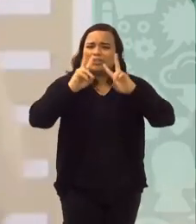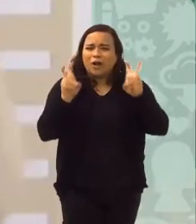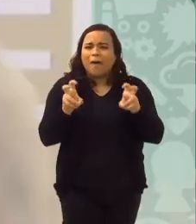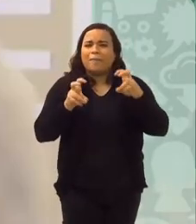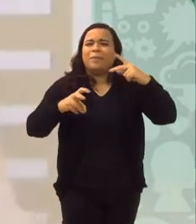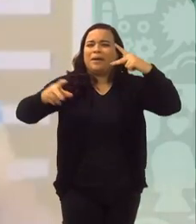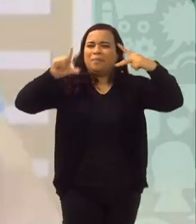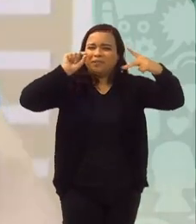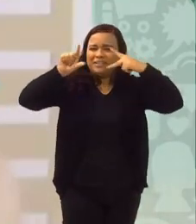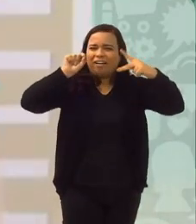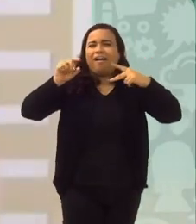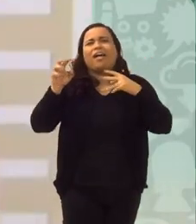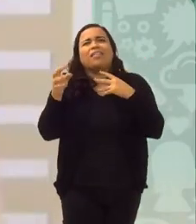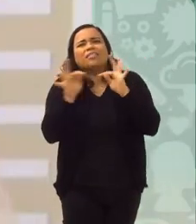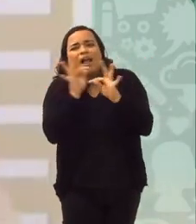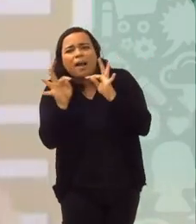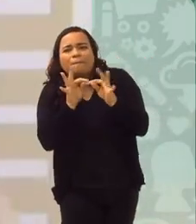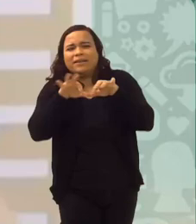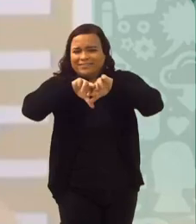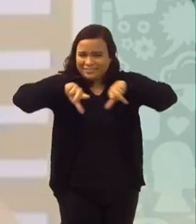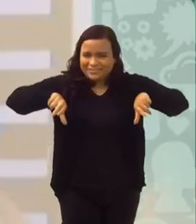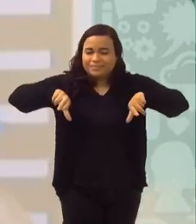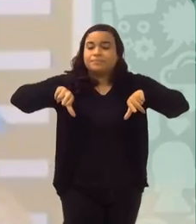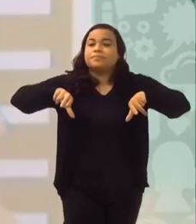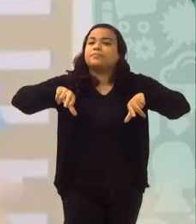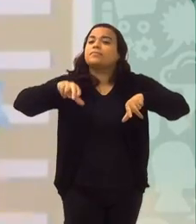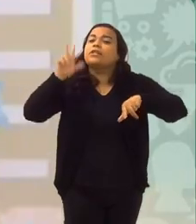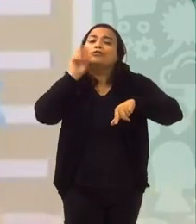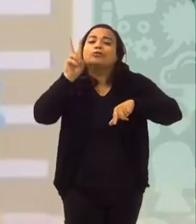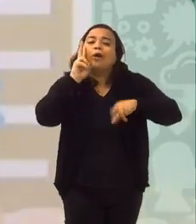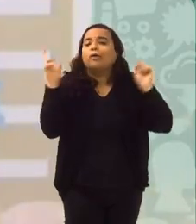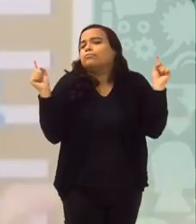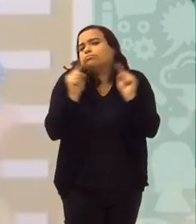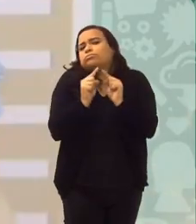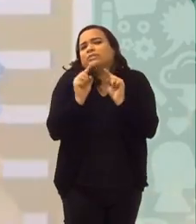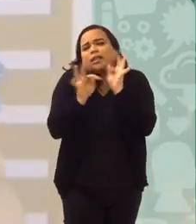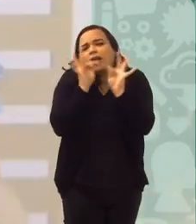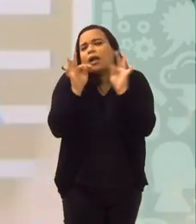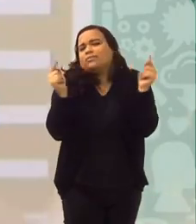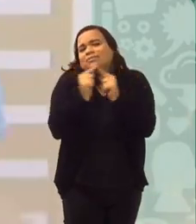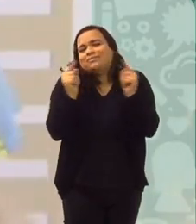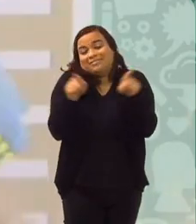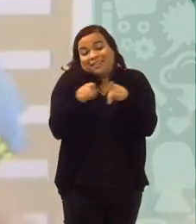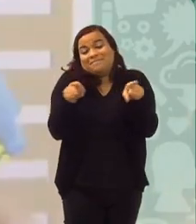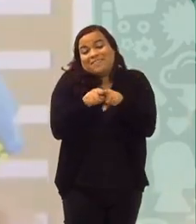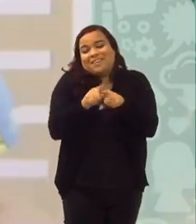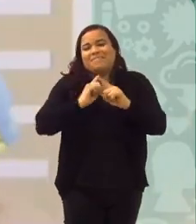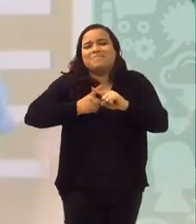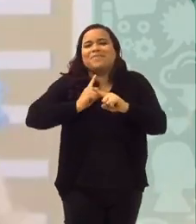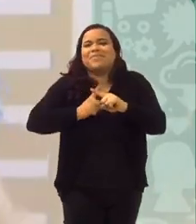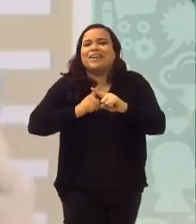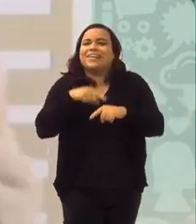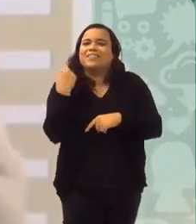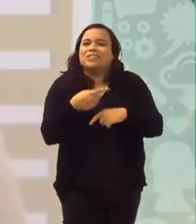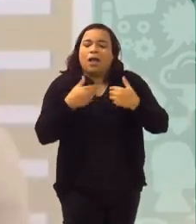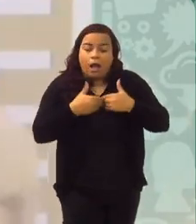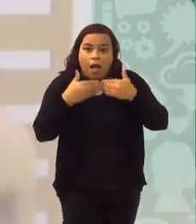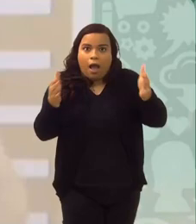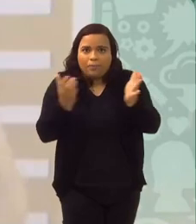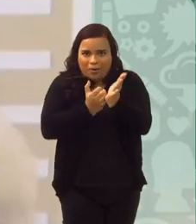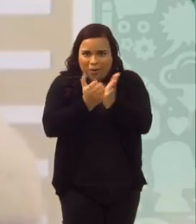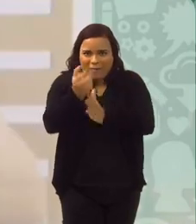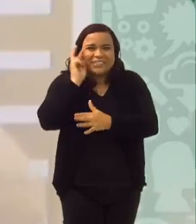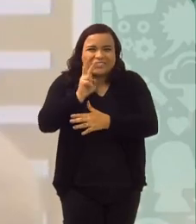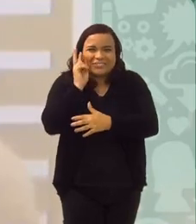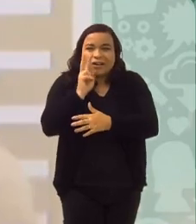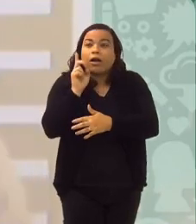né, da psicanálise, das terapias. A história, ela é uma potente terapia. Porque quando a